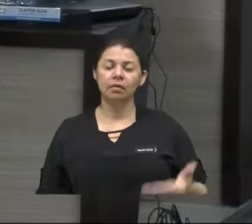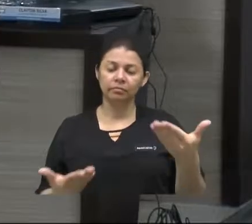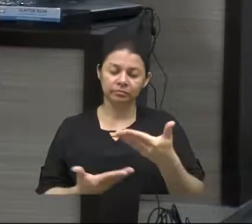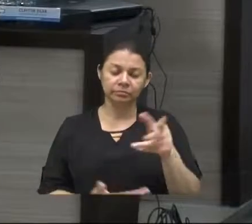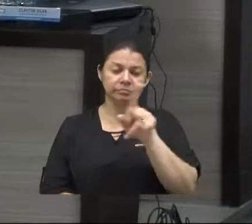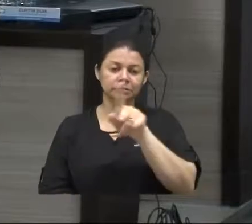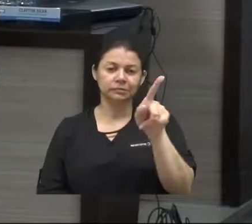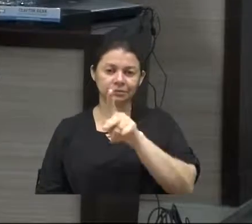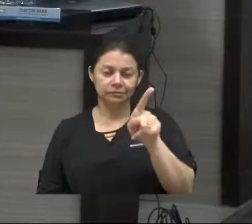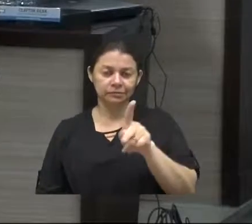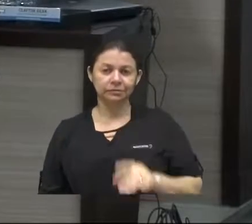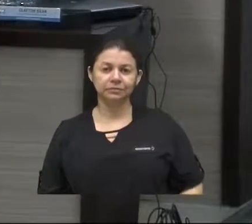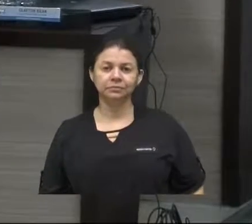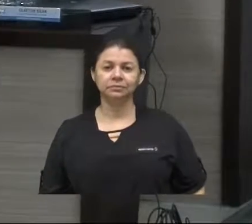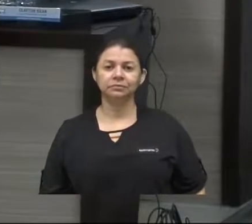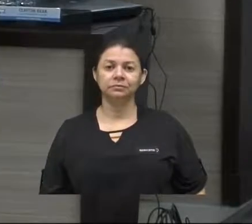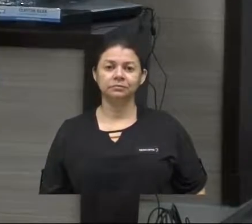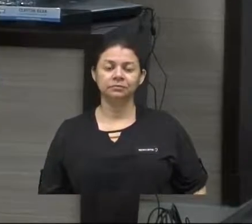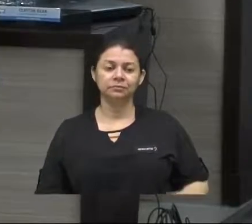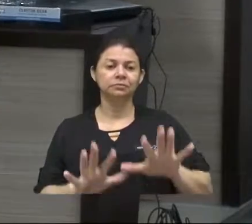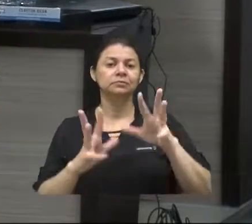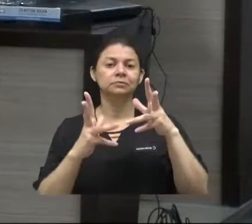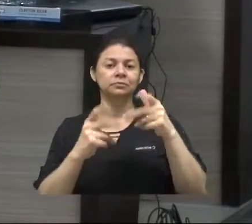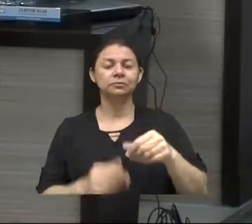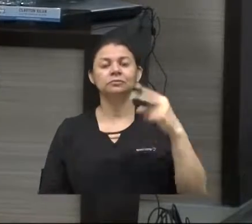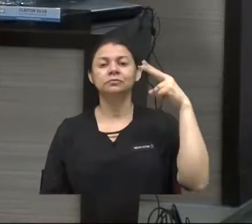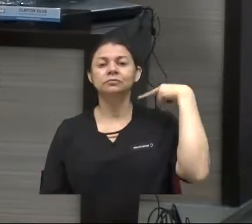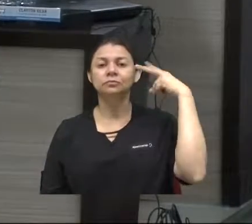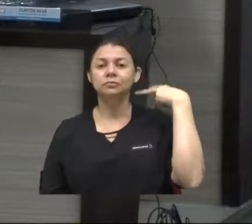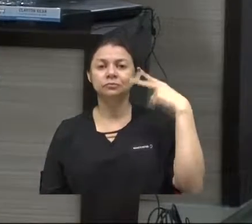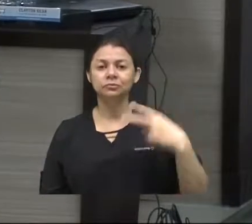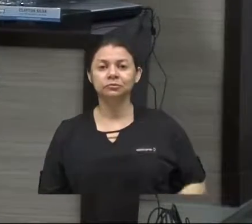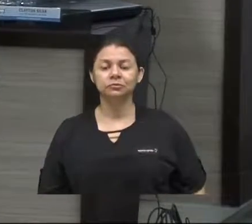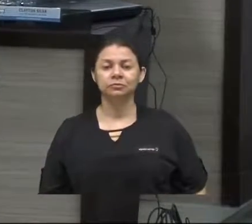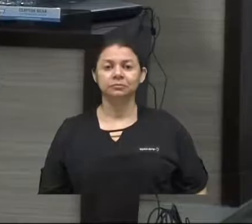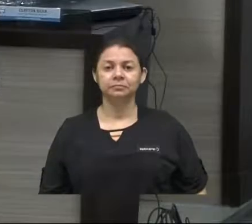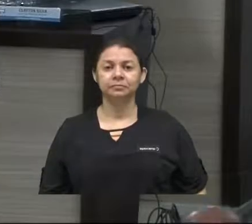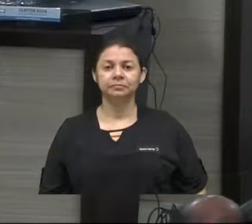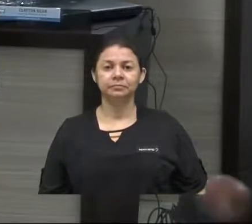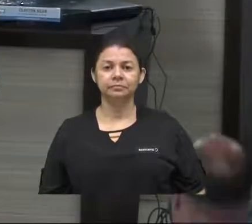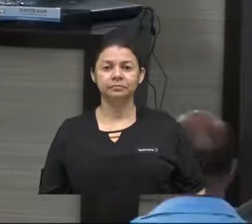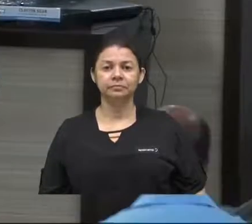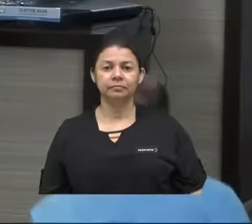dentro desta casa, nas últimas semanas, que nós devemos ter